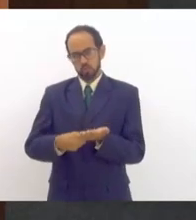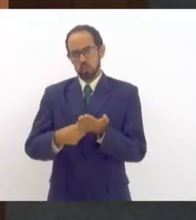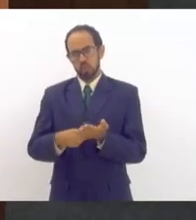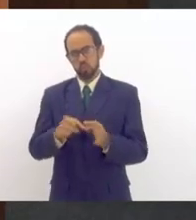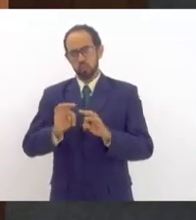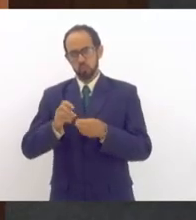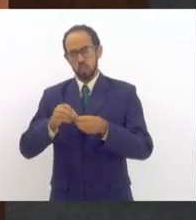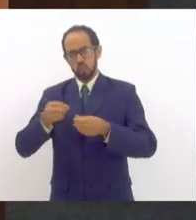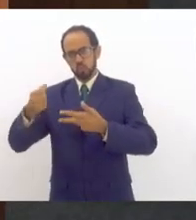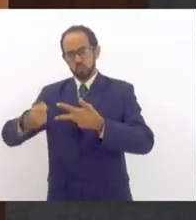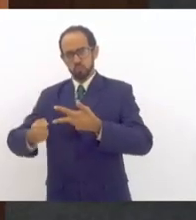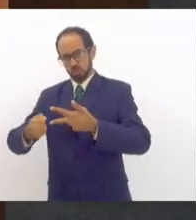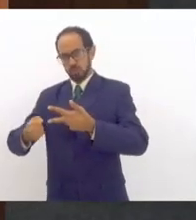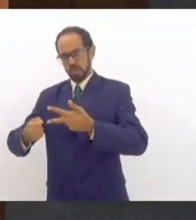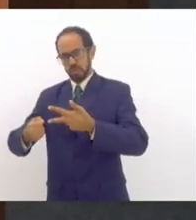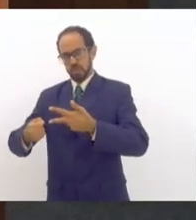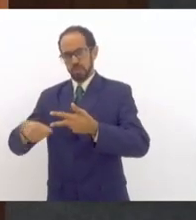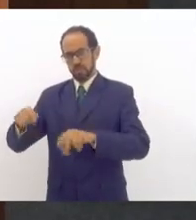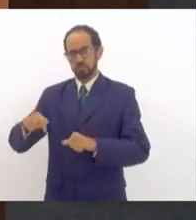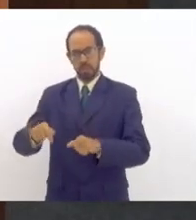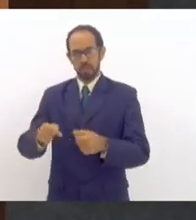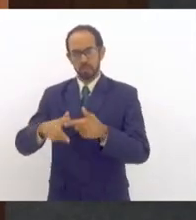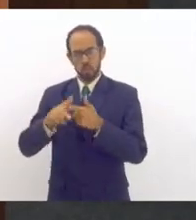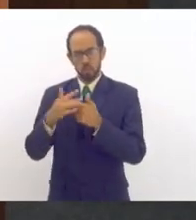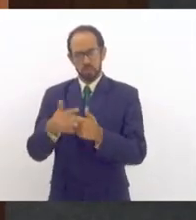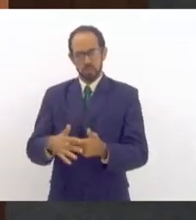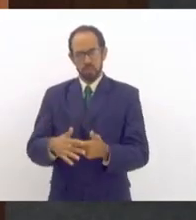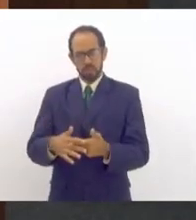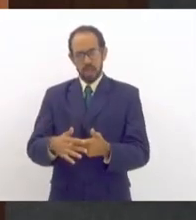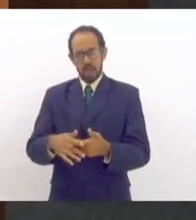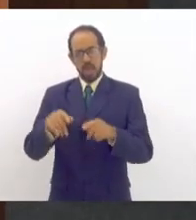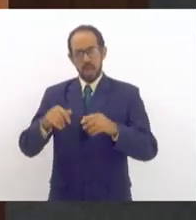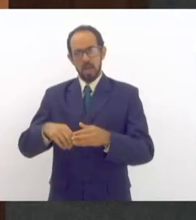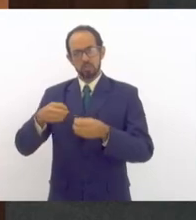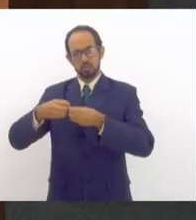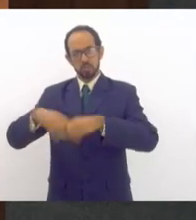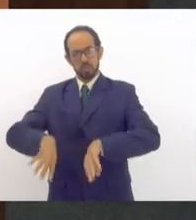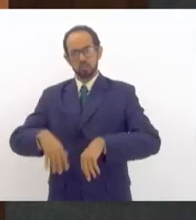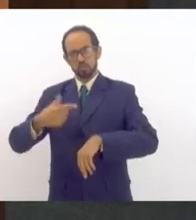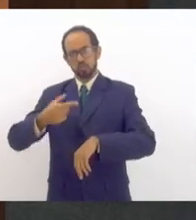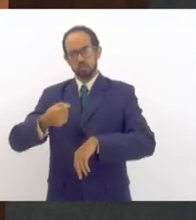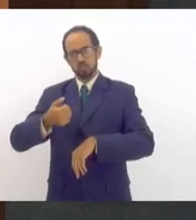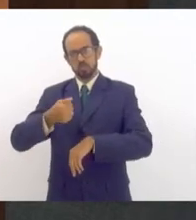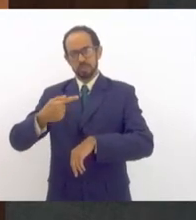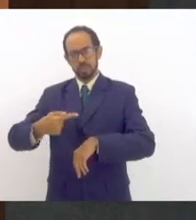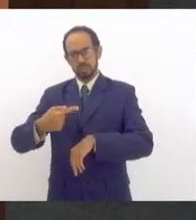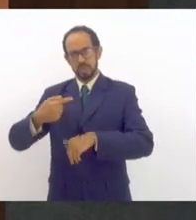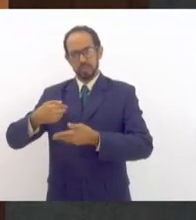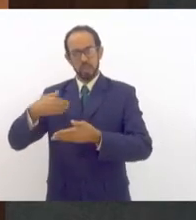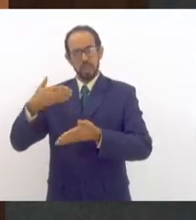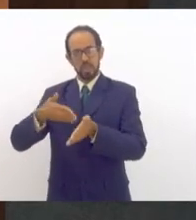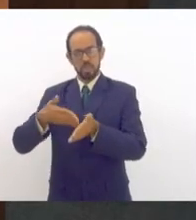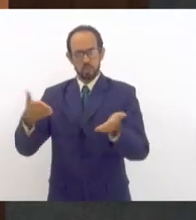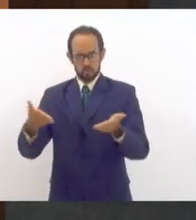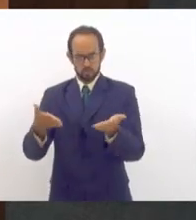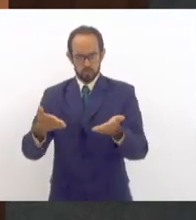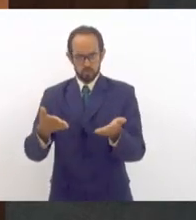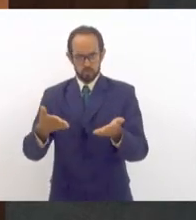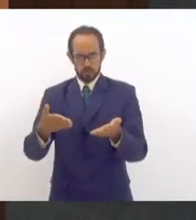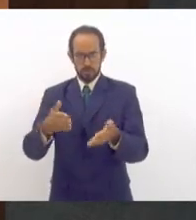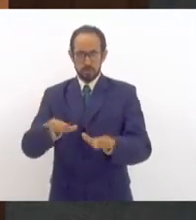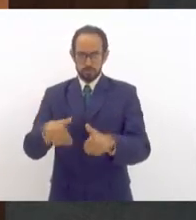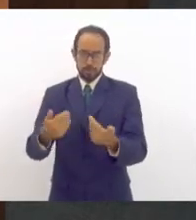envolvendo o governador para recompor pelo menos as perdas 2017 para cá então no ano passado no ano